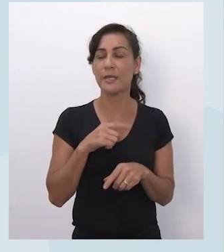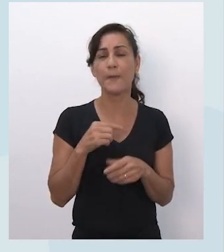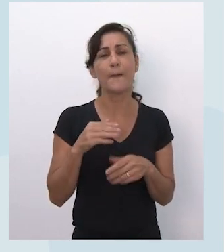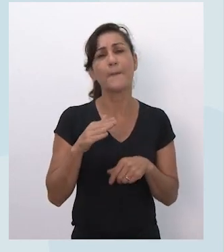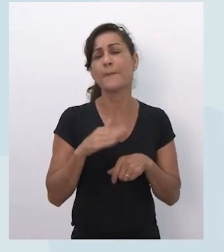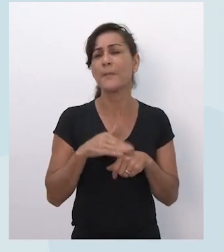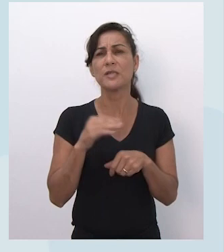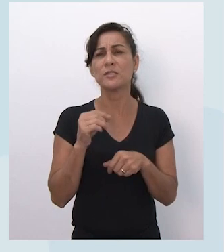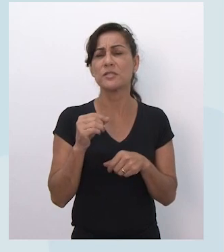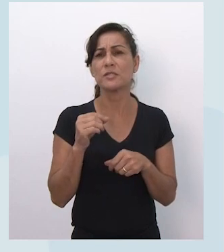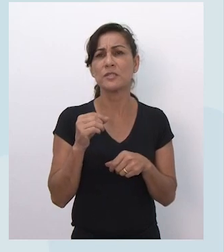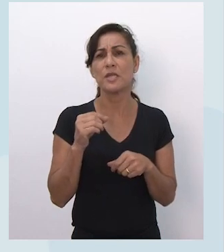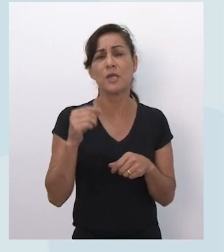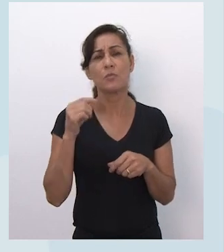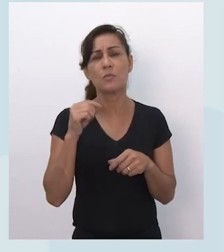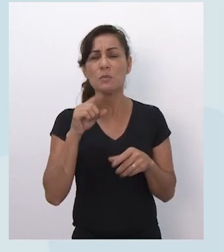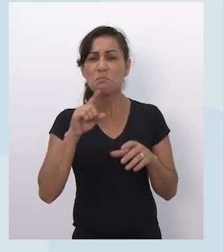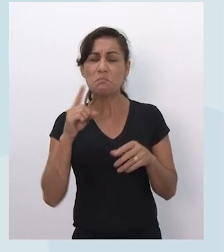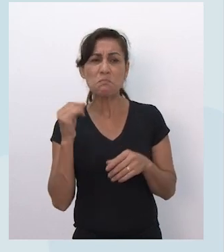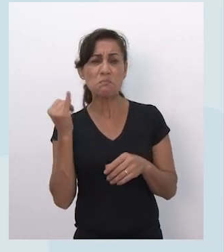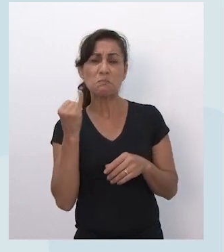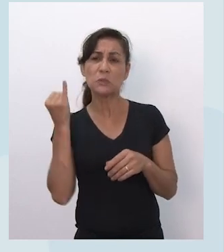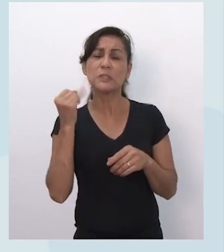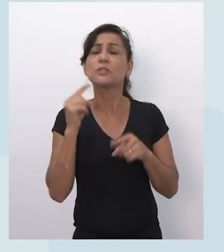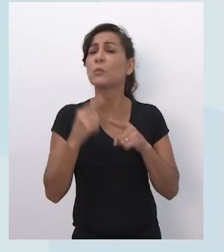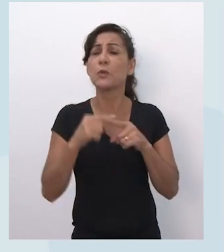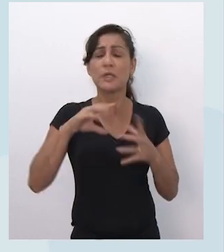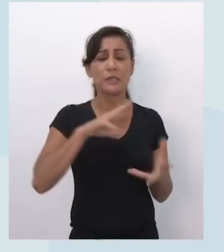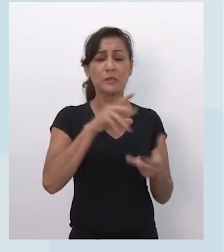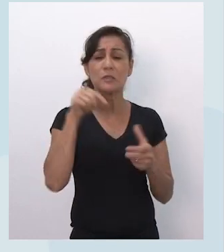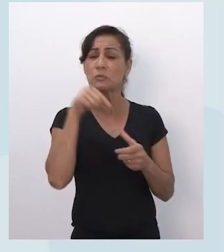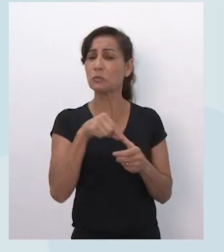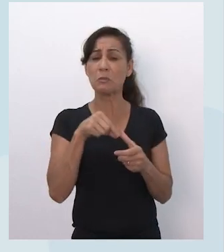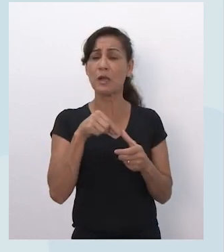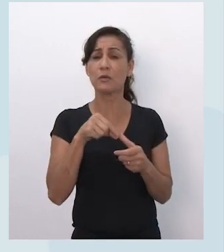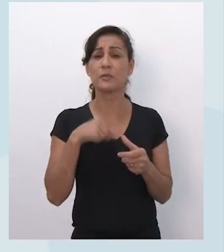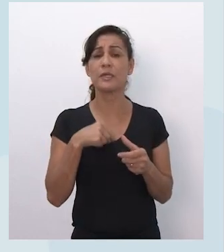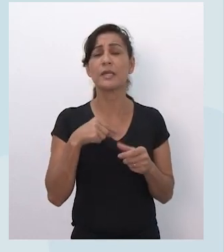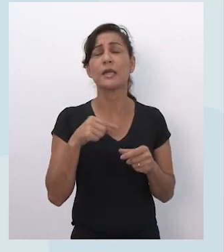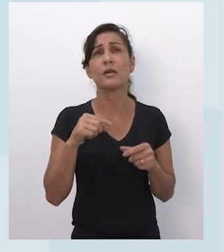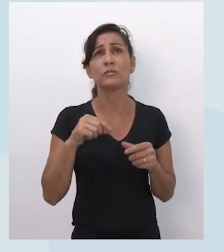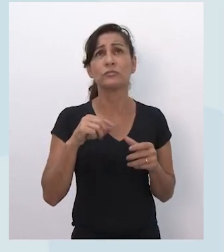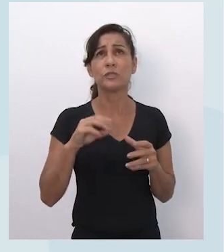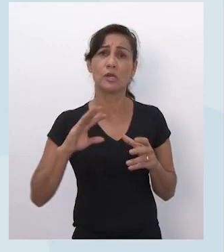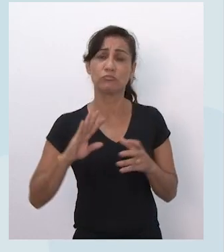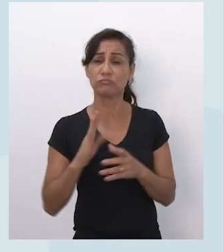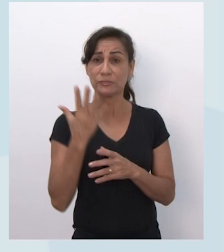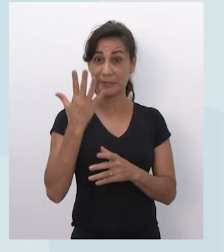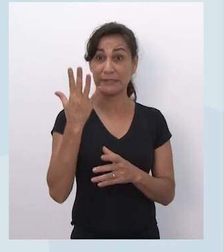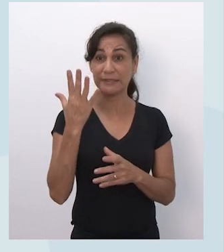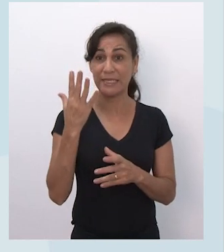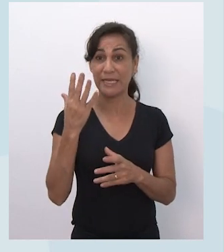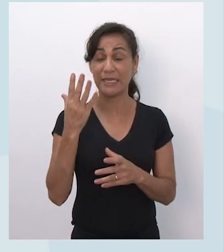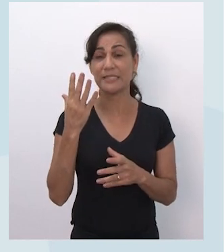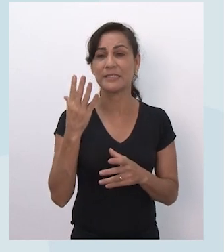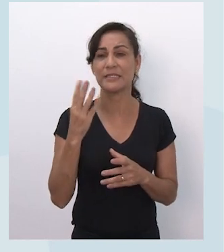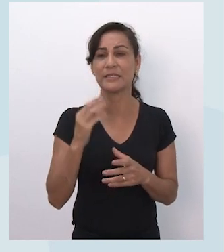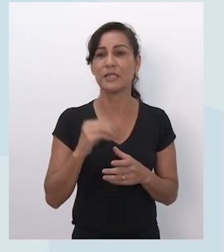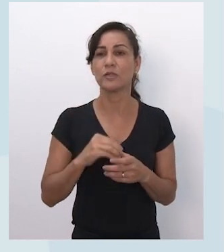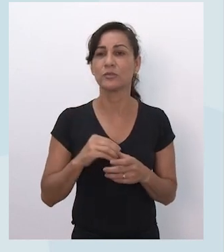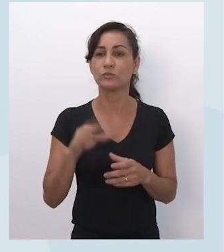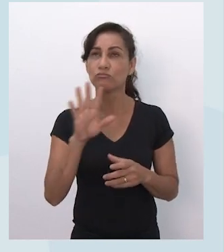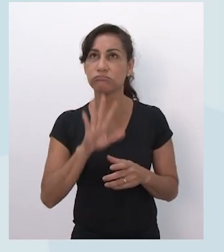mais complexa, né, e global. Por quê? Porque muitas vezes fenômenos, né, acontecimentos que ocorrem no